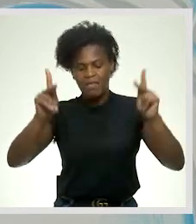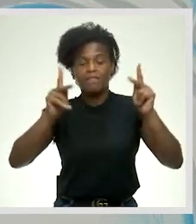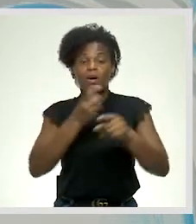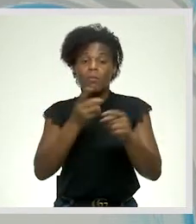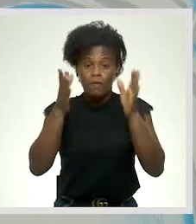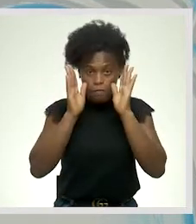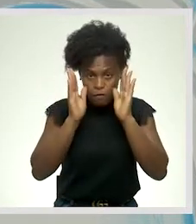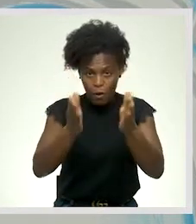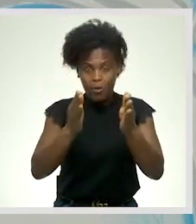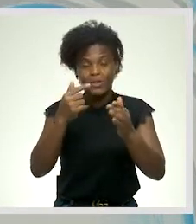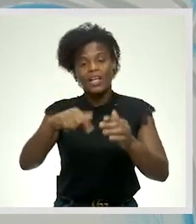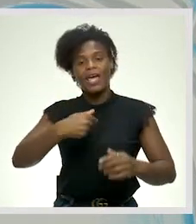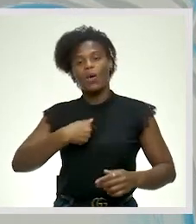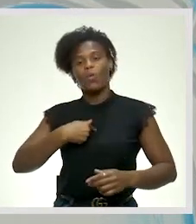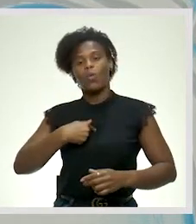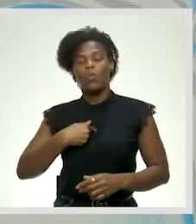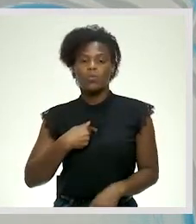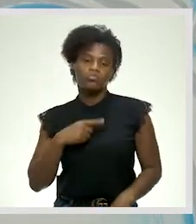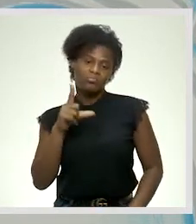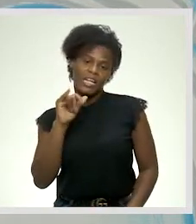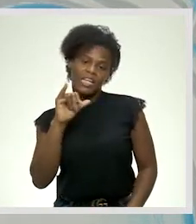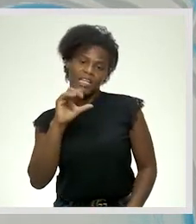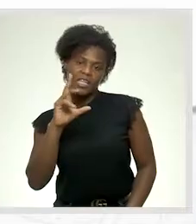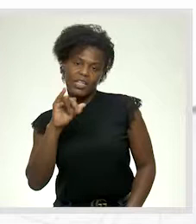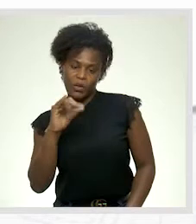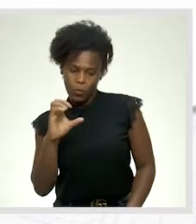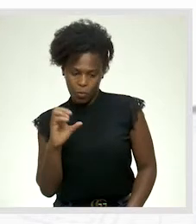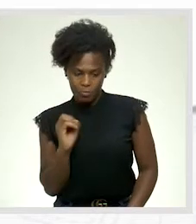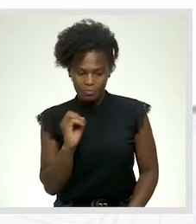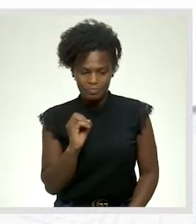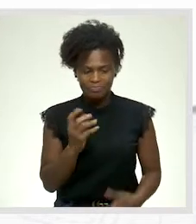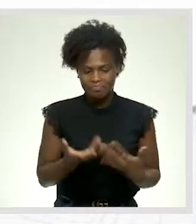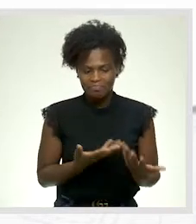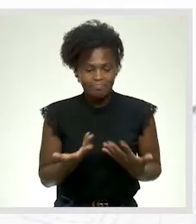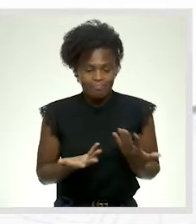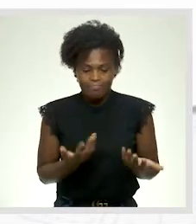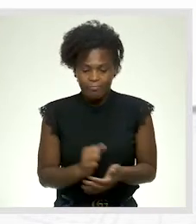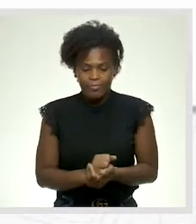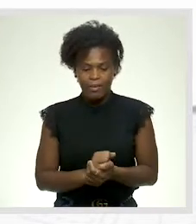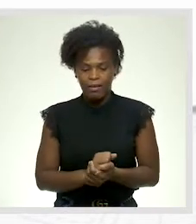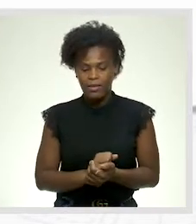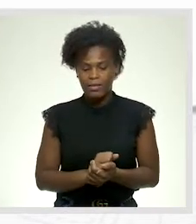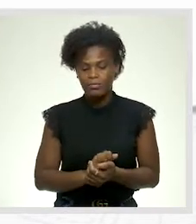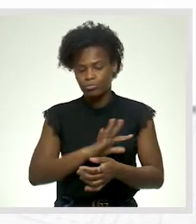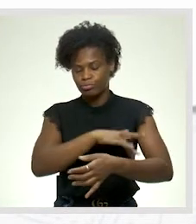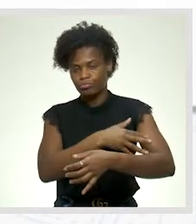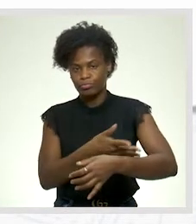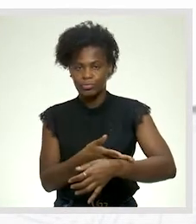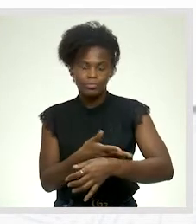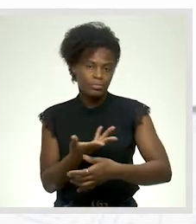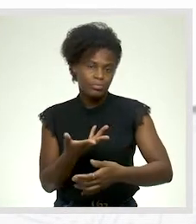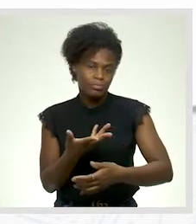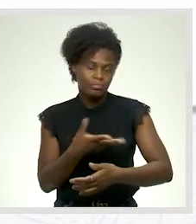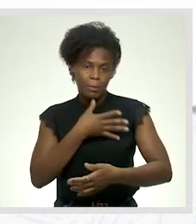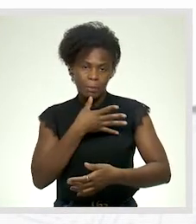foco está num eu lírico. E em relação ao... Ainda vamos voltar para os